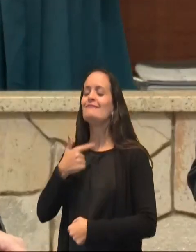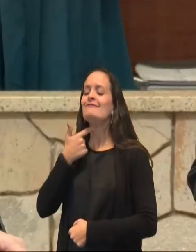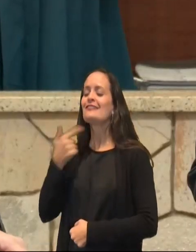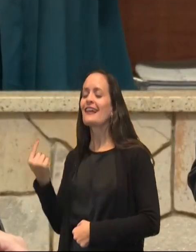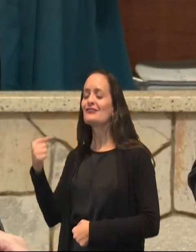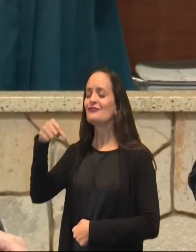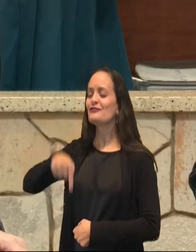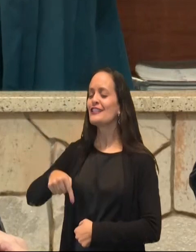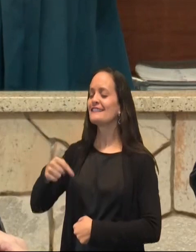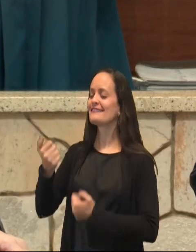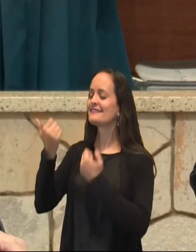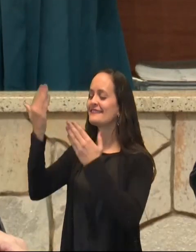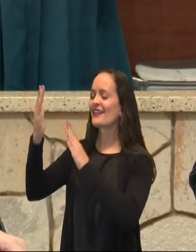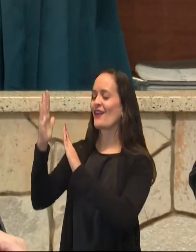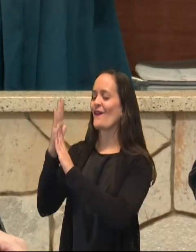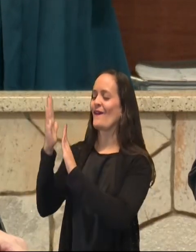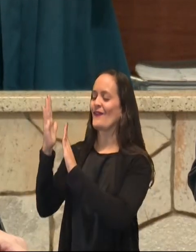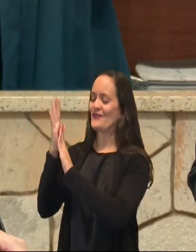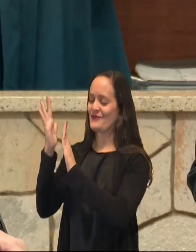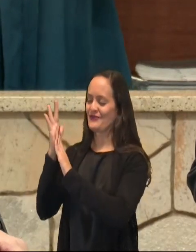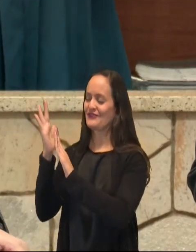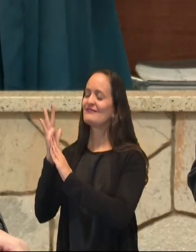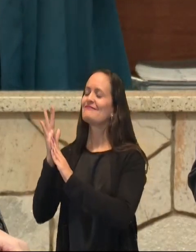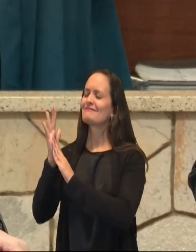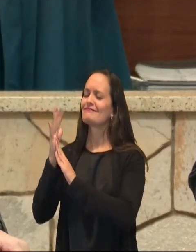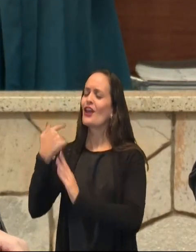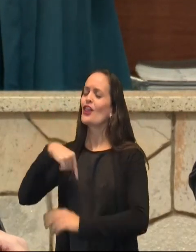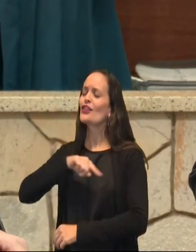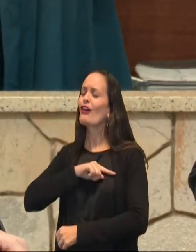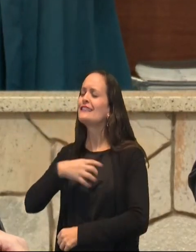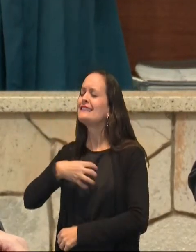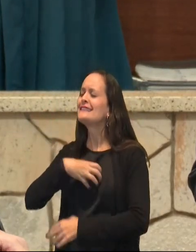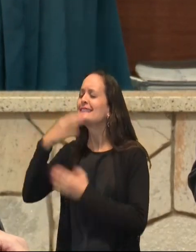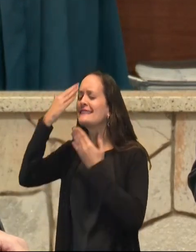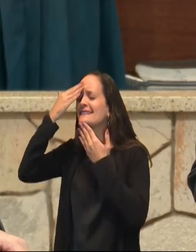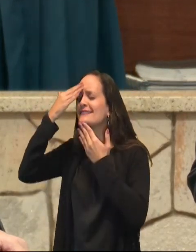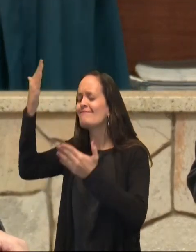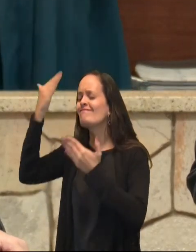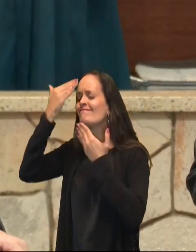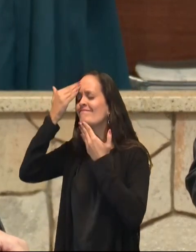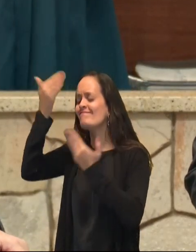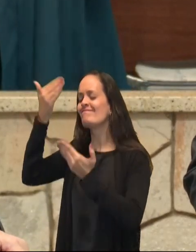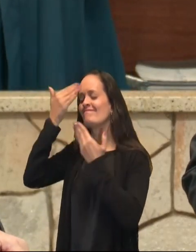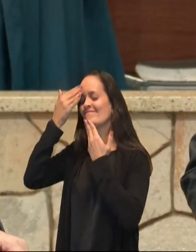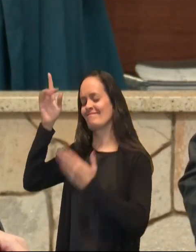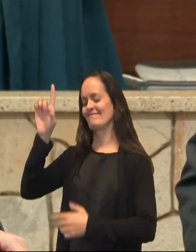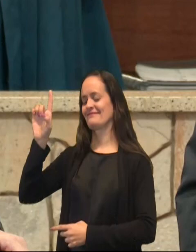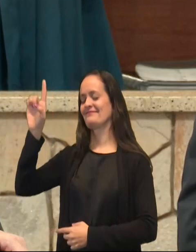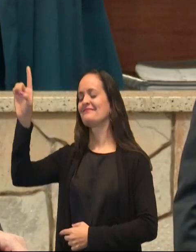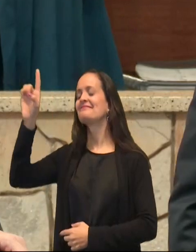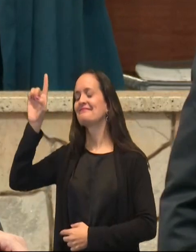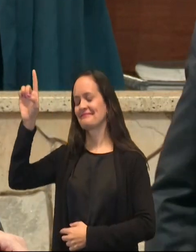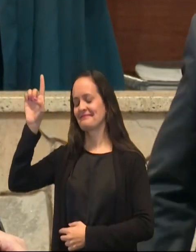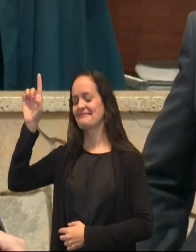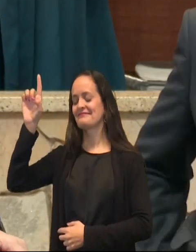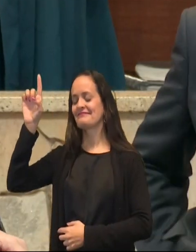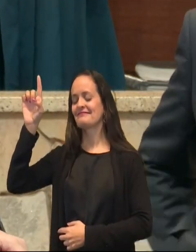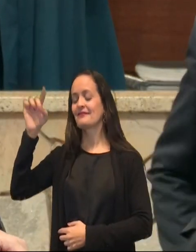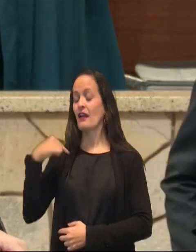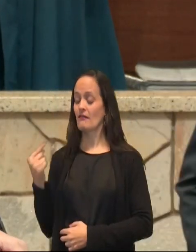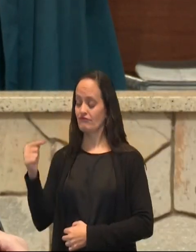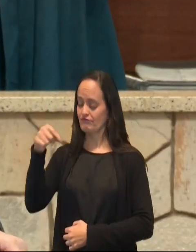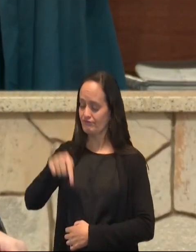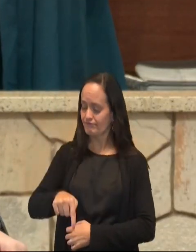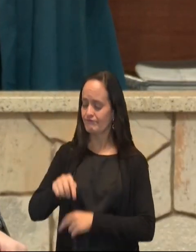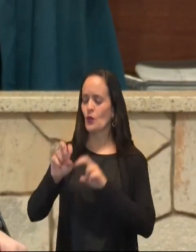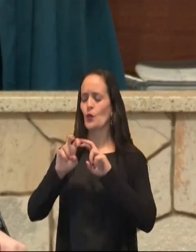te louvar, porque nós temos gratidão em nossos corações. E aqui em mais um culto,